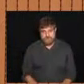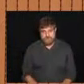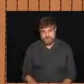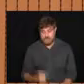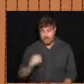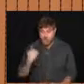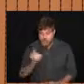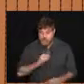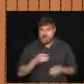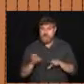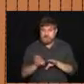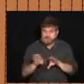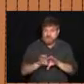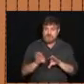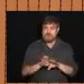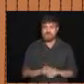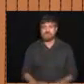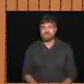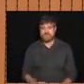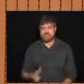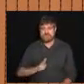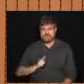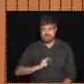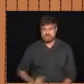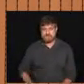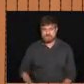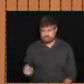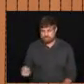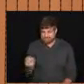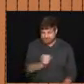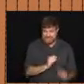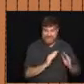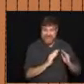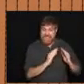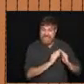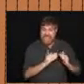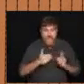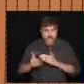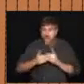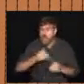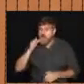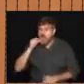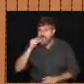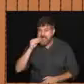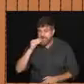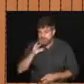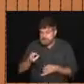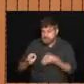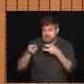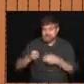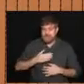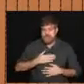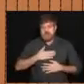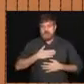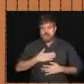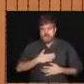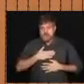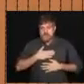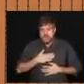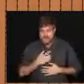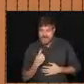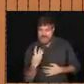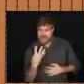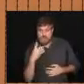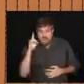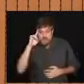Nós estamos também mandando para isolamento domiciliar qualquer funcionário com sintomas respiratórios por